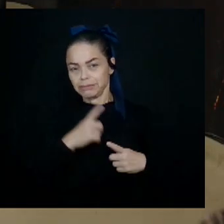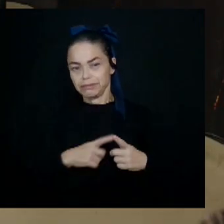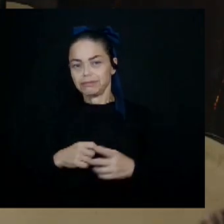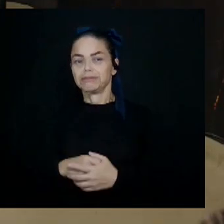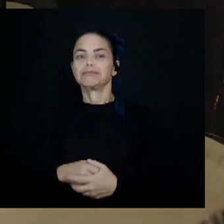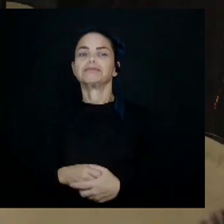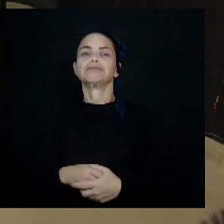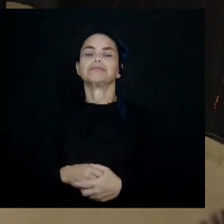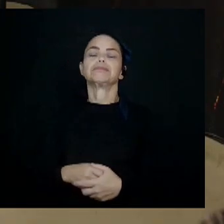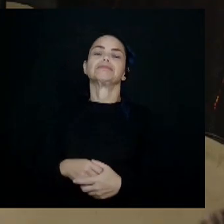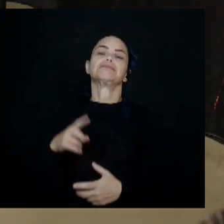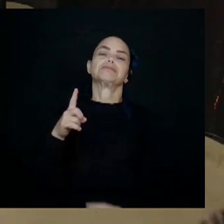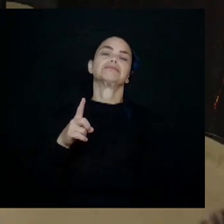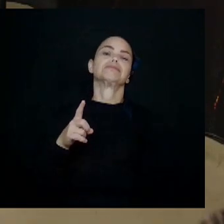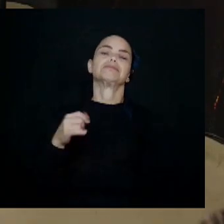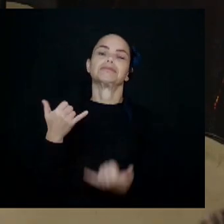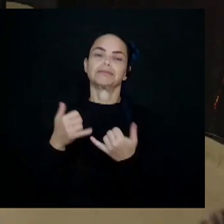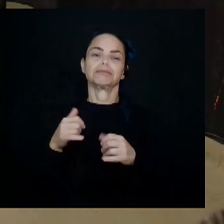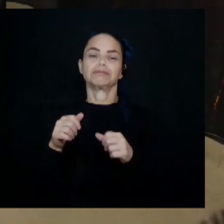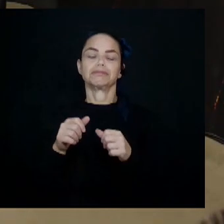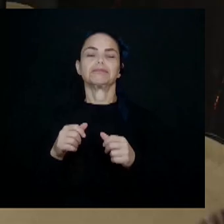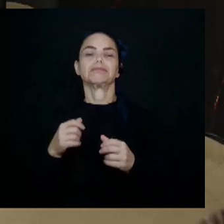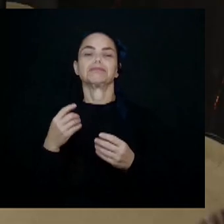Isso, obrigada por lembrar.